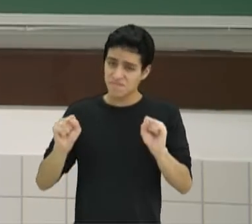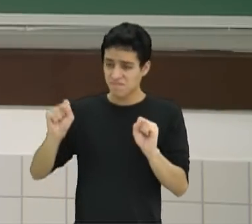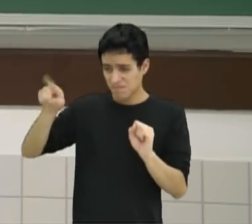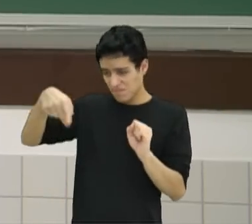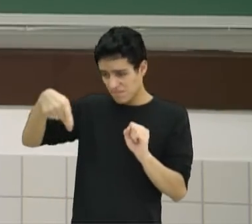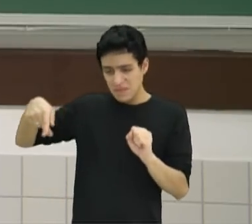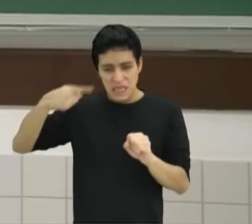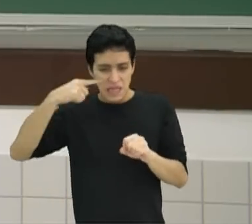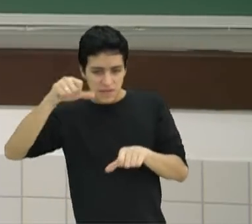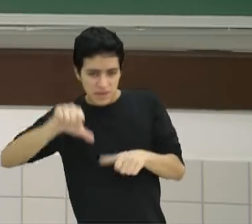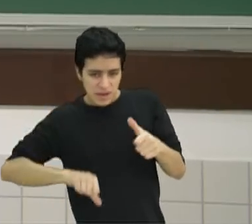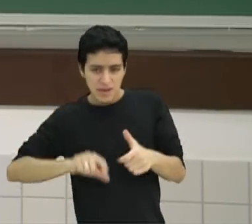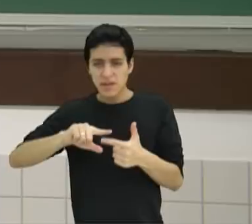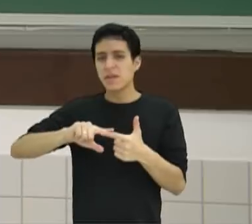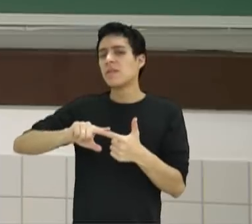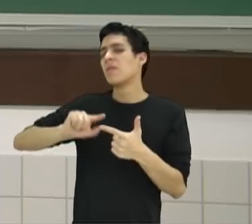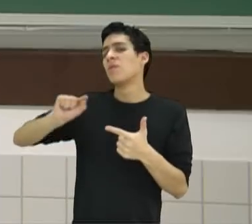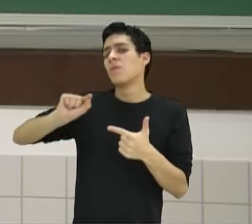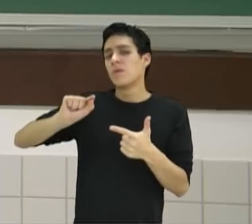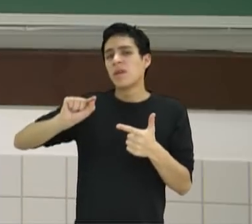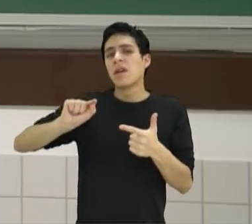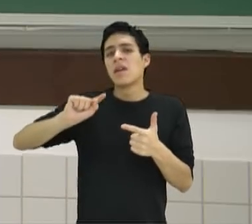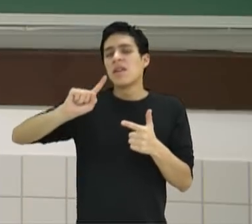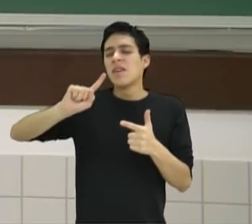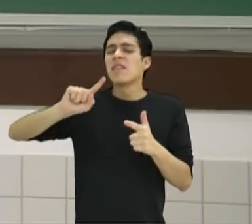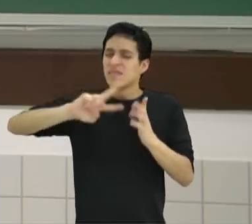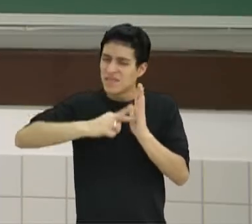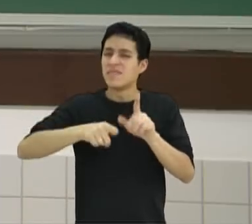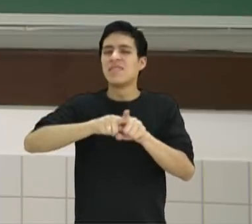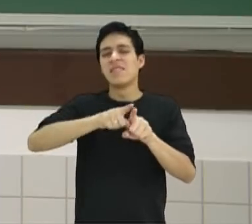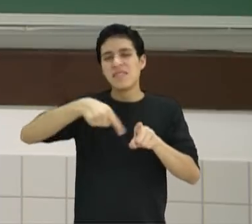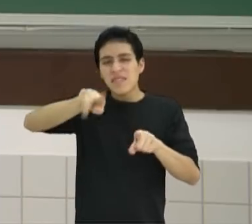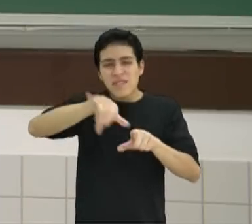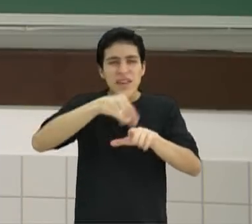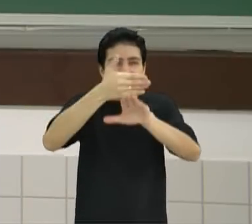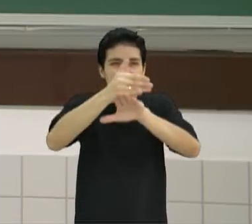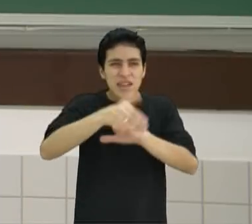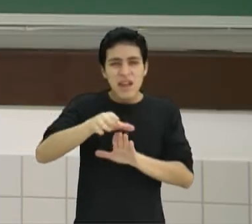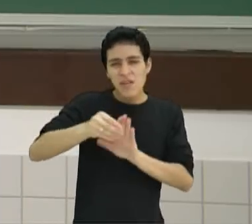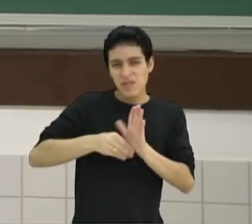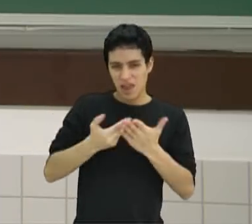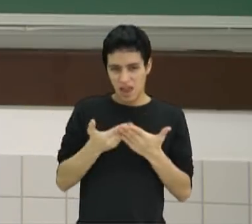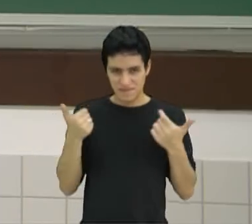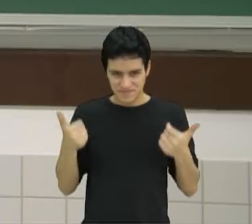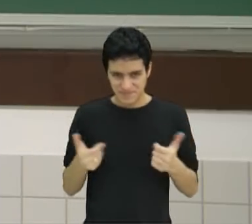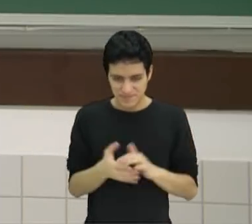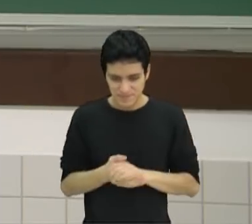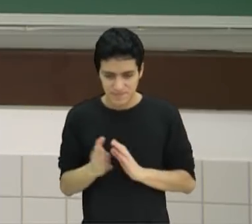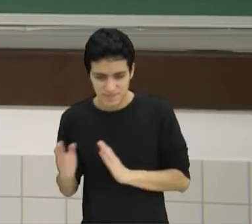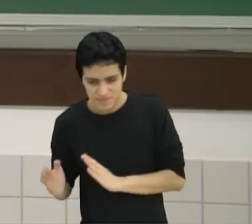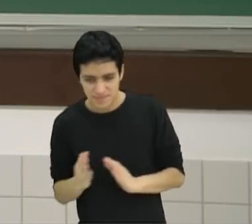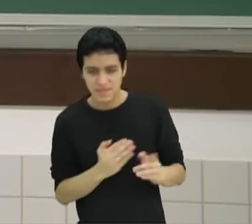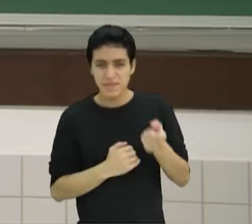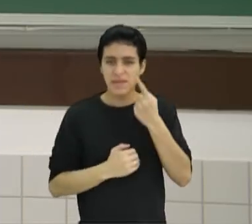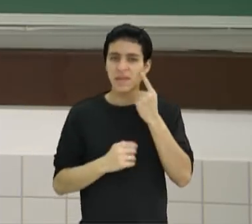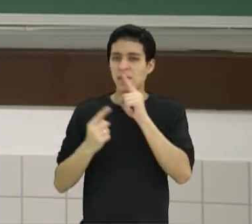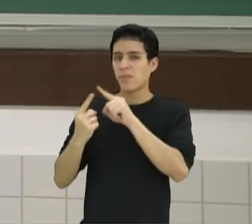e, melhor, você irá treinar ainda mais o conteúdo da aula. Certo? Agora vamos aos nossos